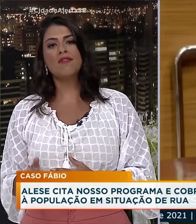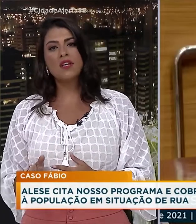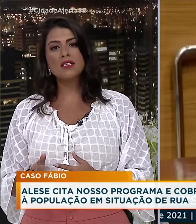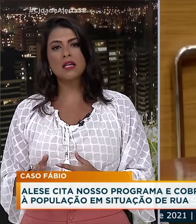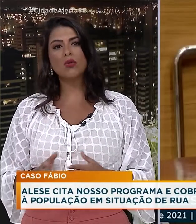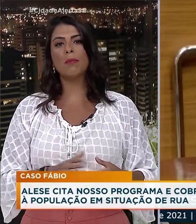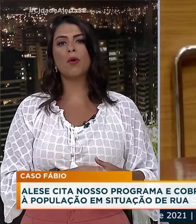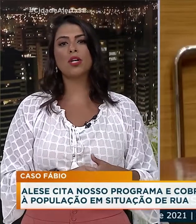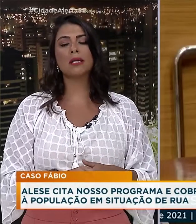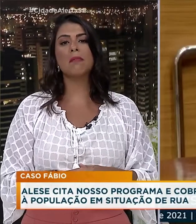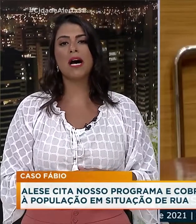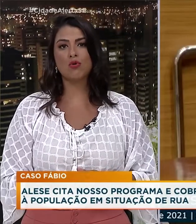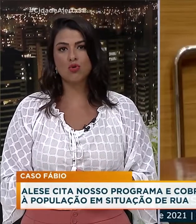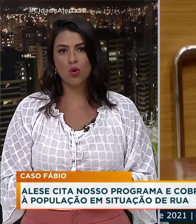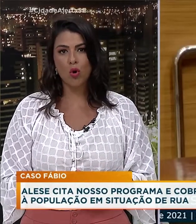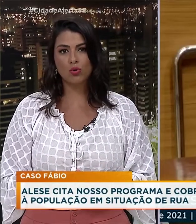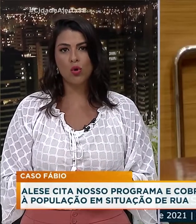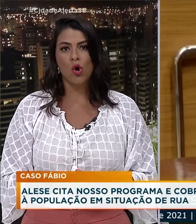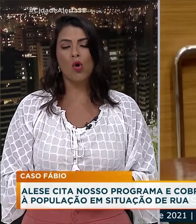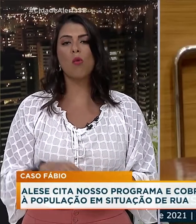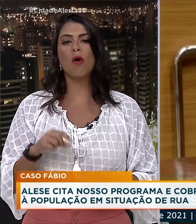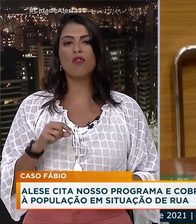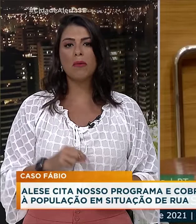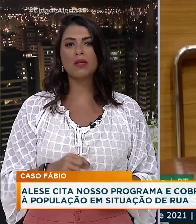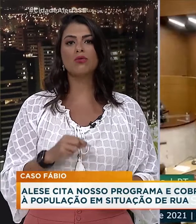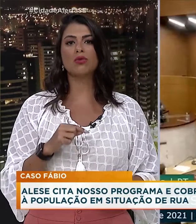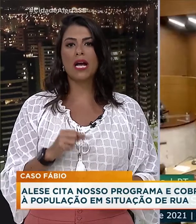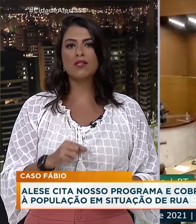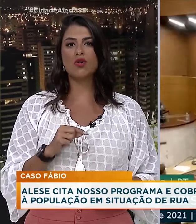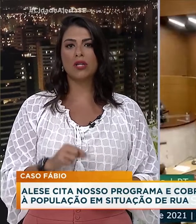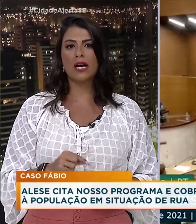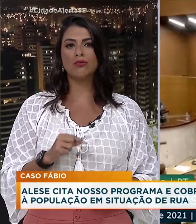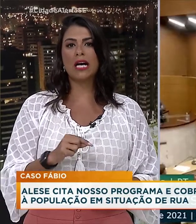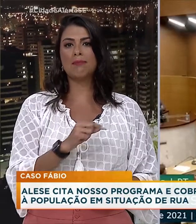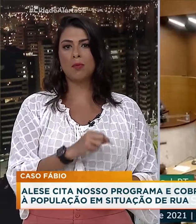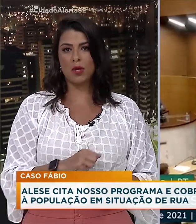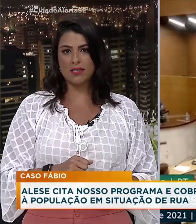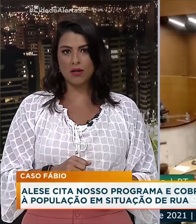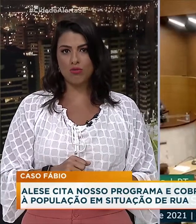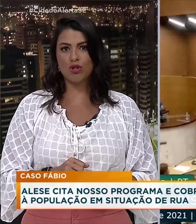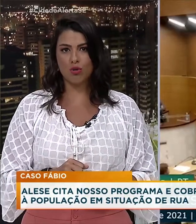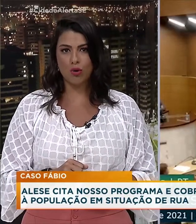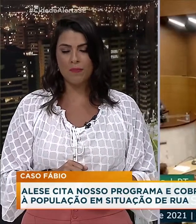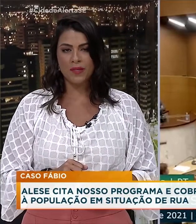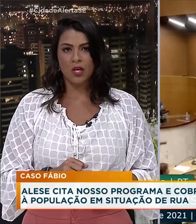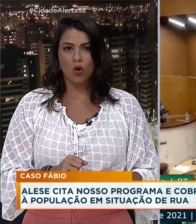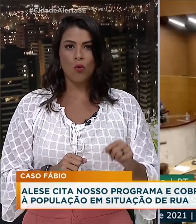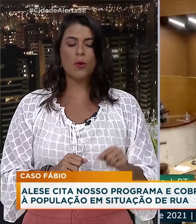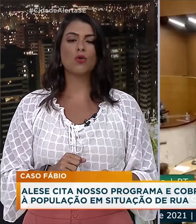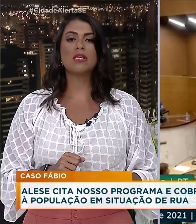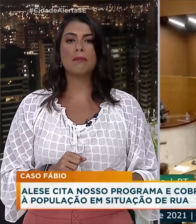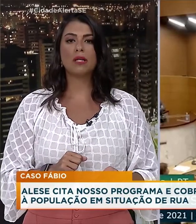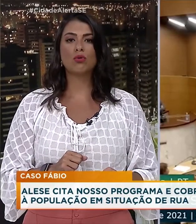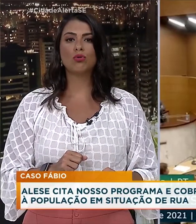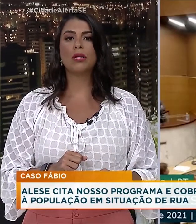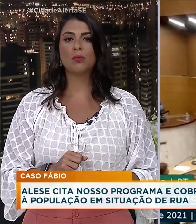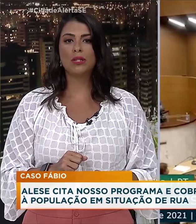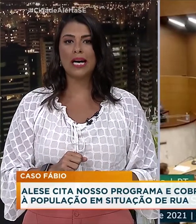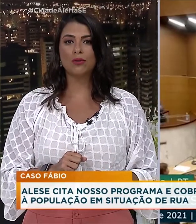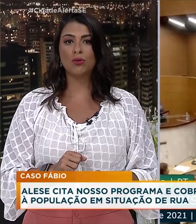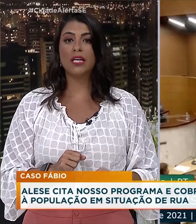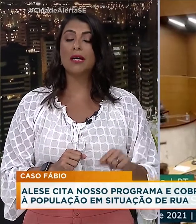a entrevista do repórter Marcos Couto com o Movimento Nacional da População de Rua. O pronunciamento